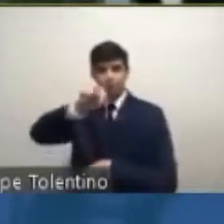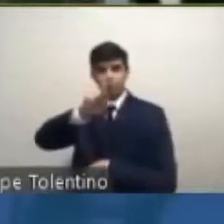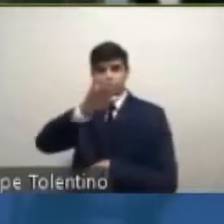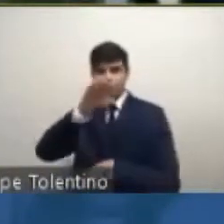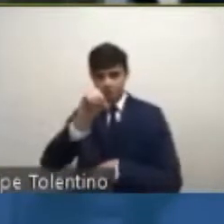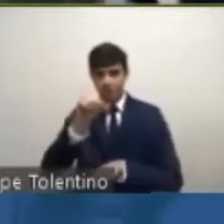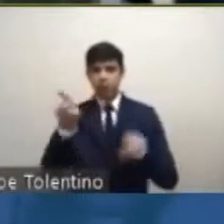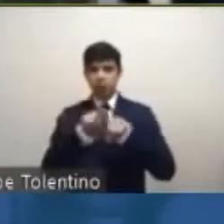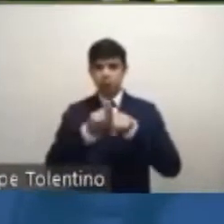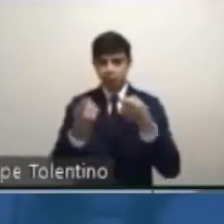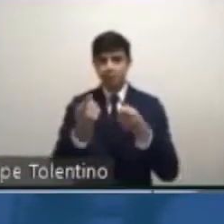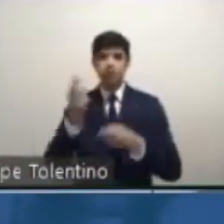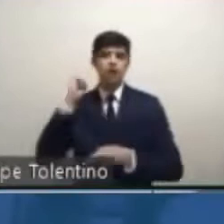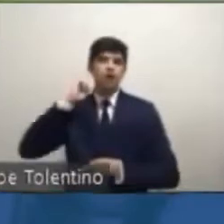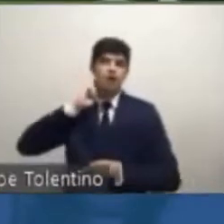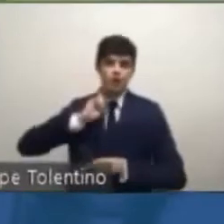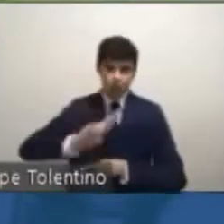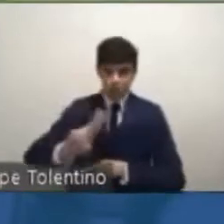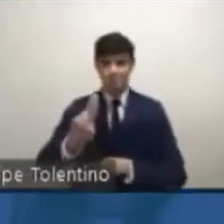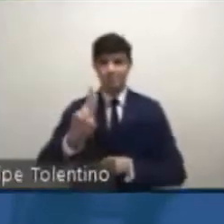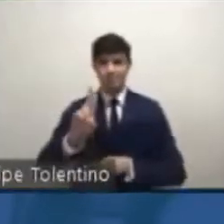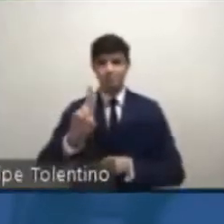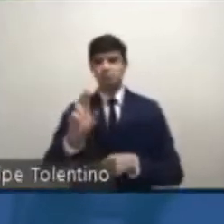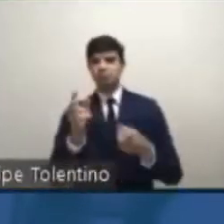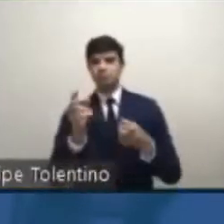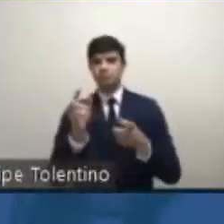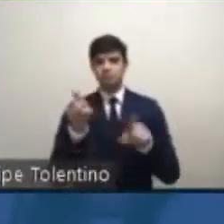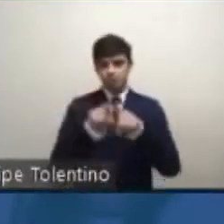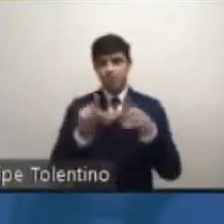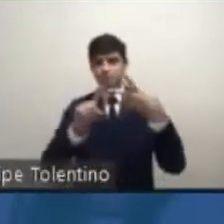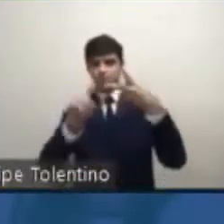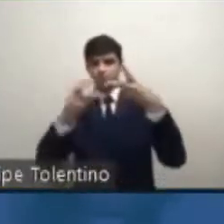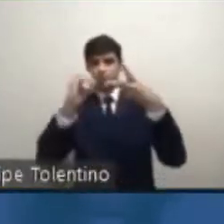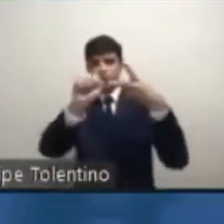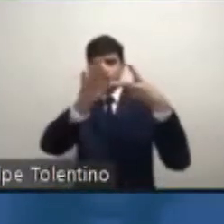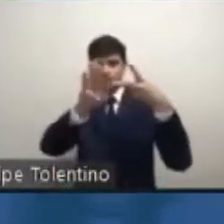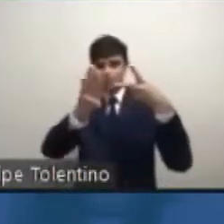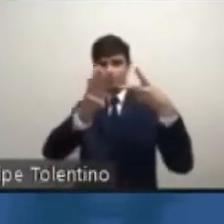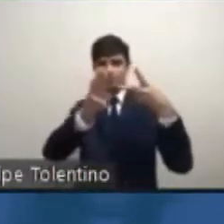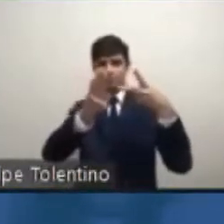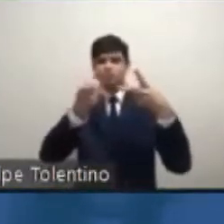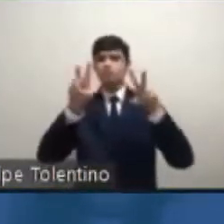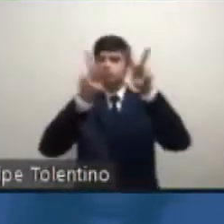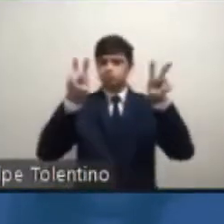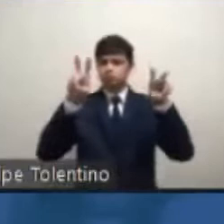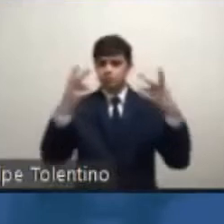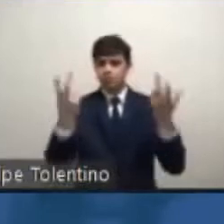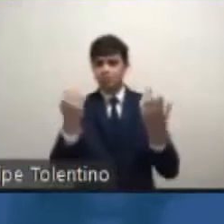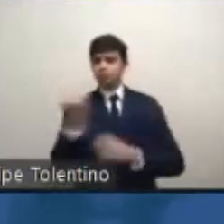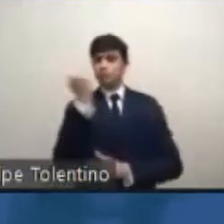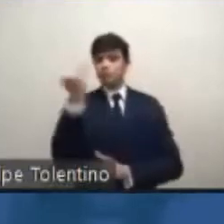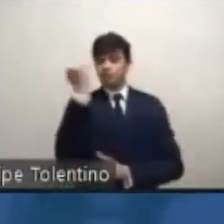desse tema que é bastante palpitante e atual. E o nosso objetivo nessa palestra é fornecer a posição